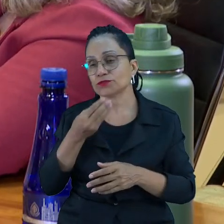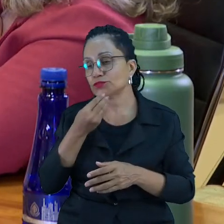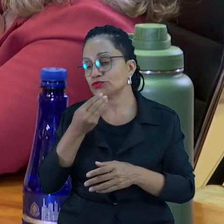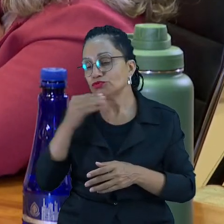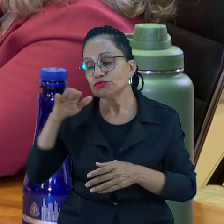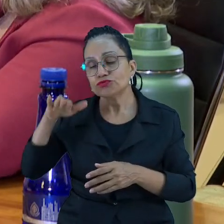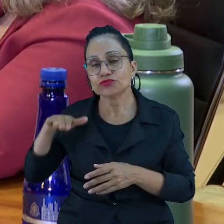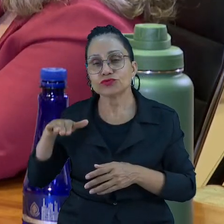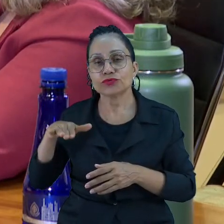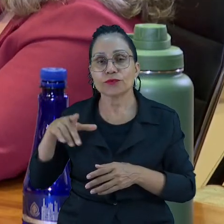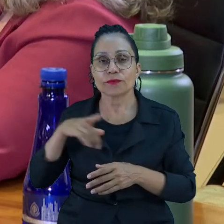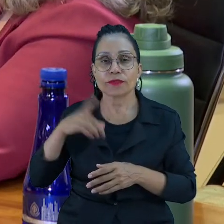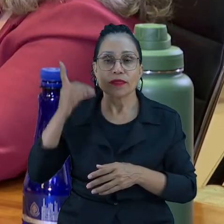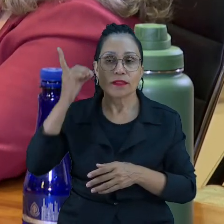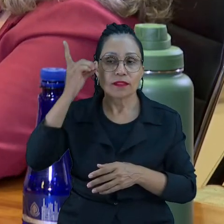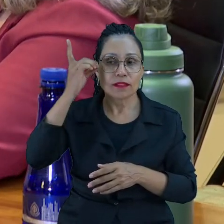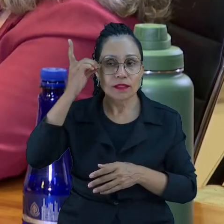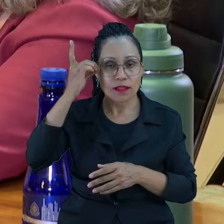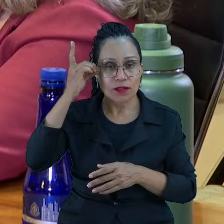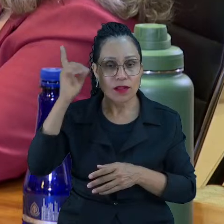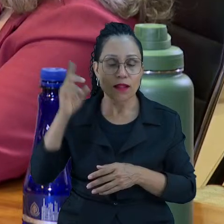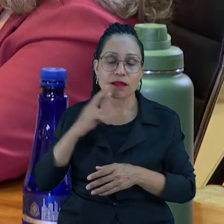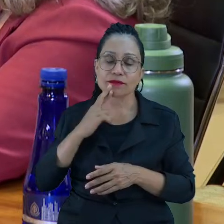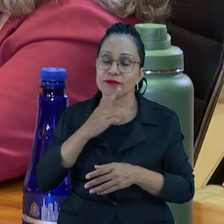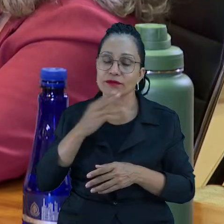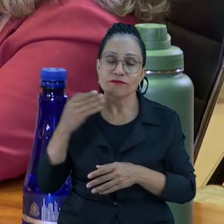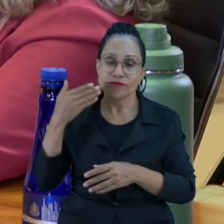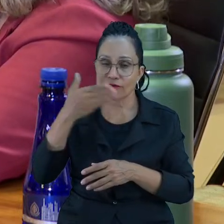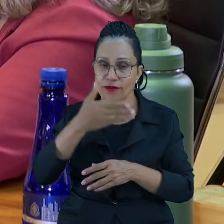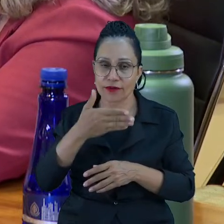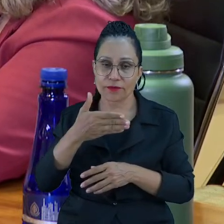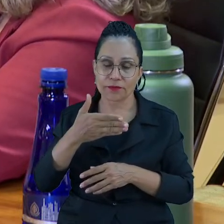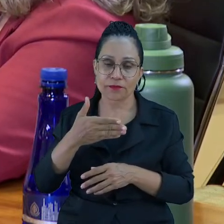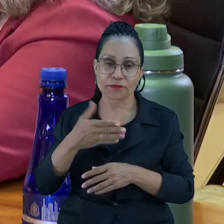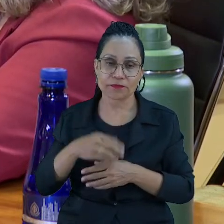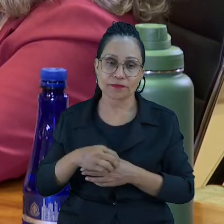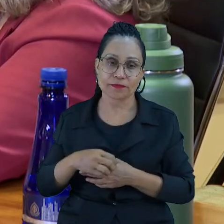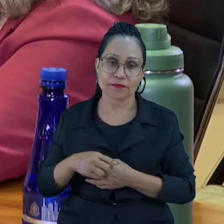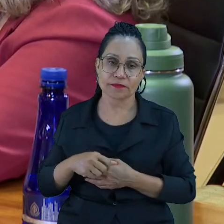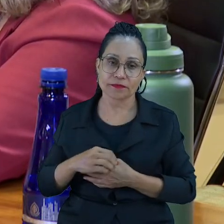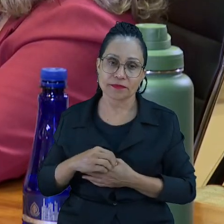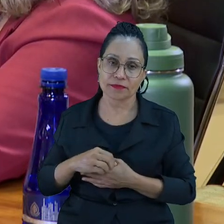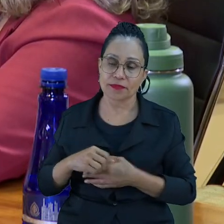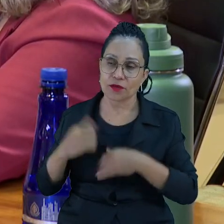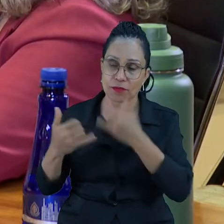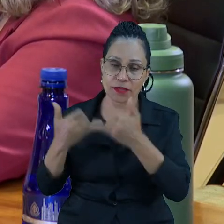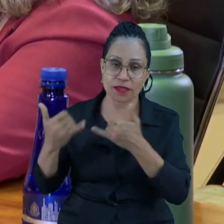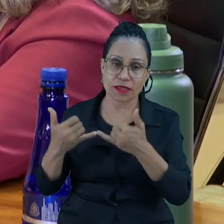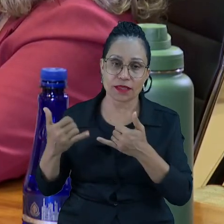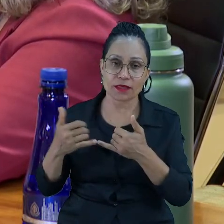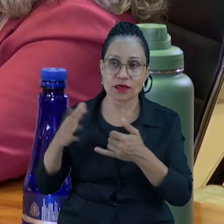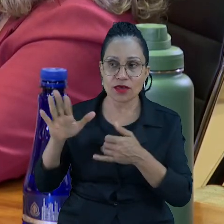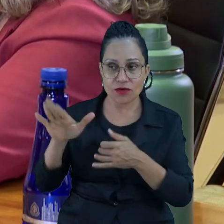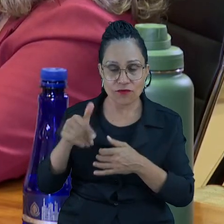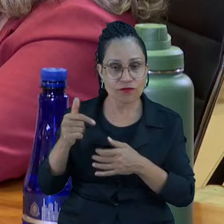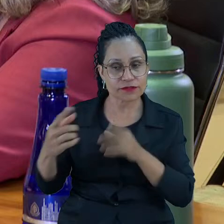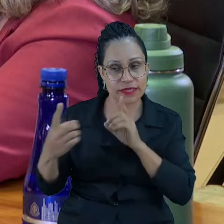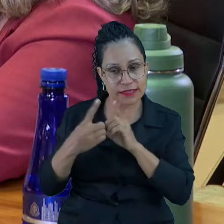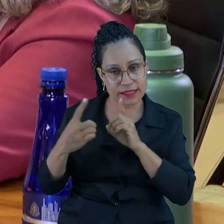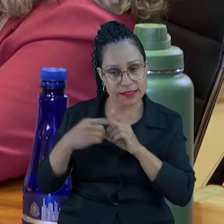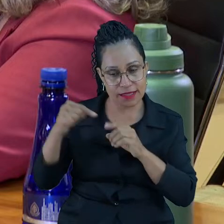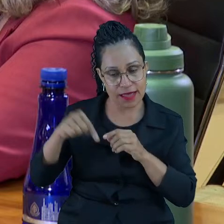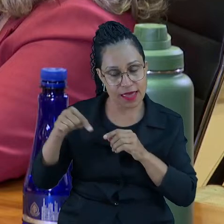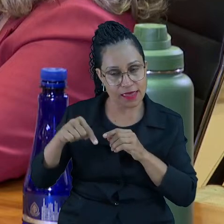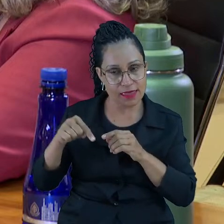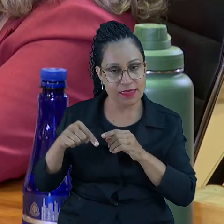ele tem síndrome de Down e, assim, eu até brinquei com ele. Eu falei, eu vou contratar você para vir atender aqui no Brasil,